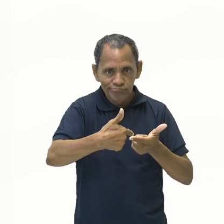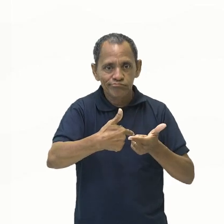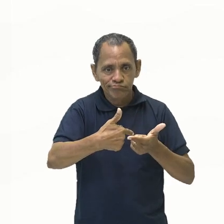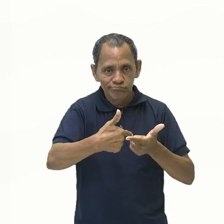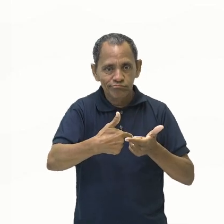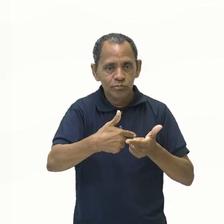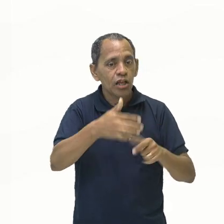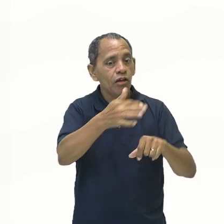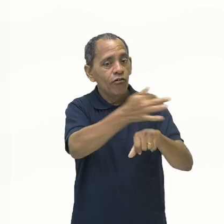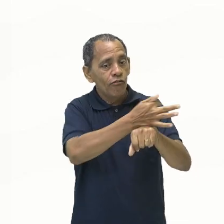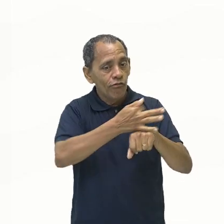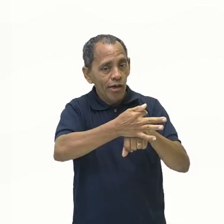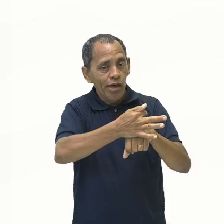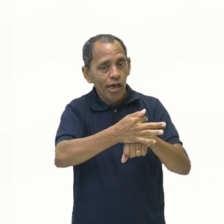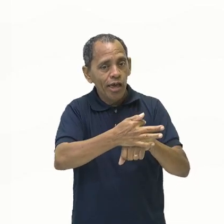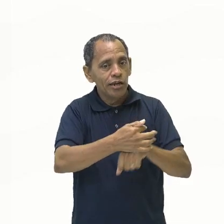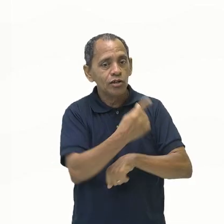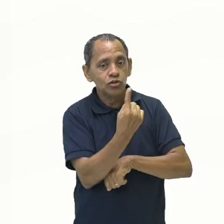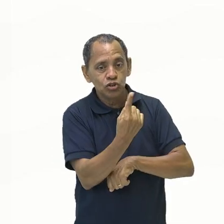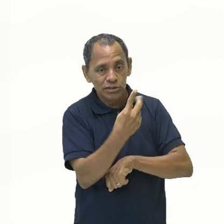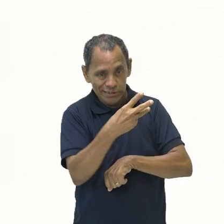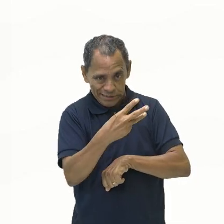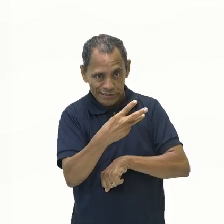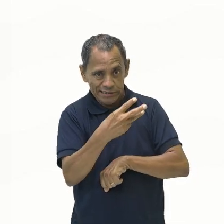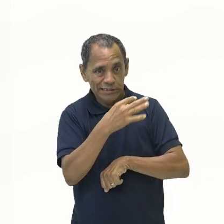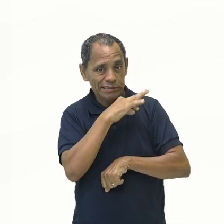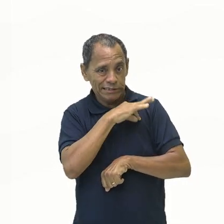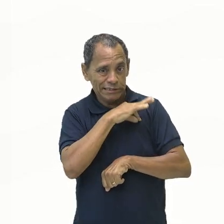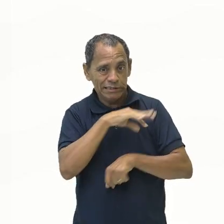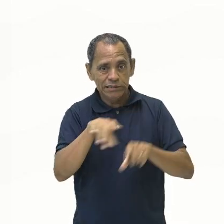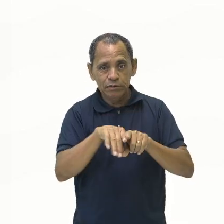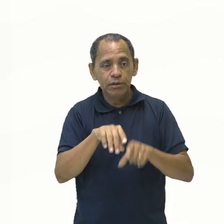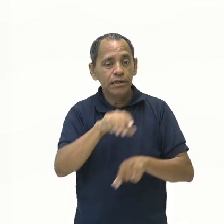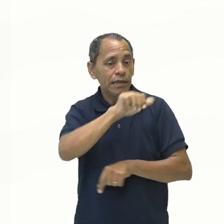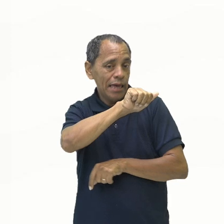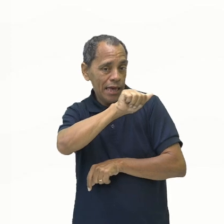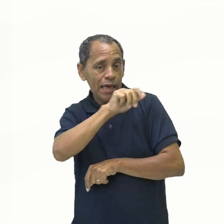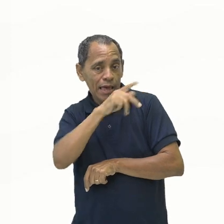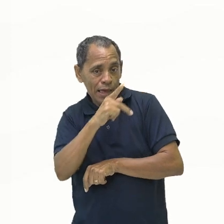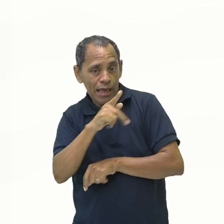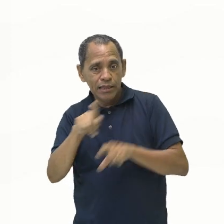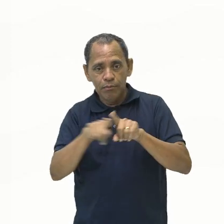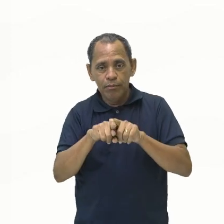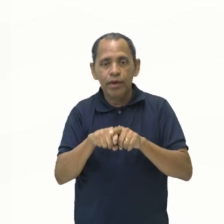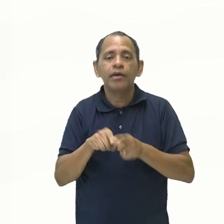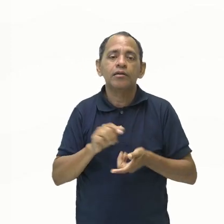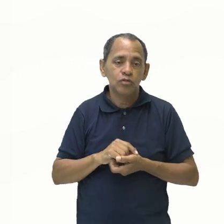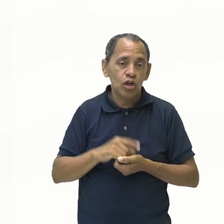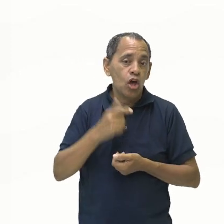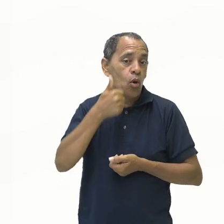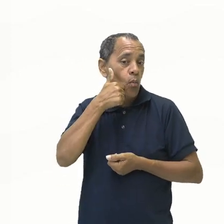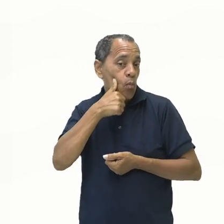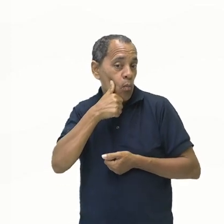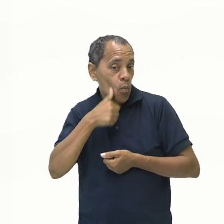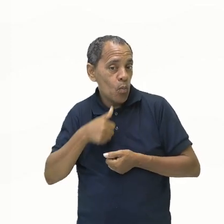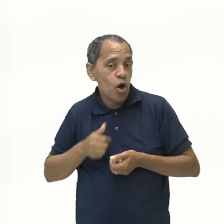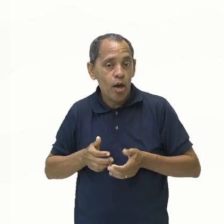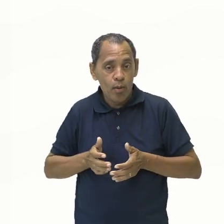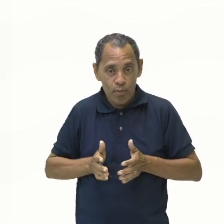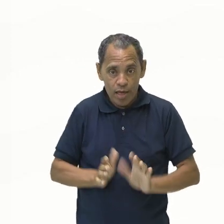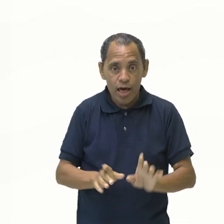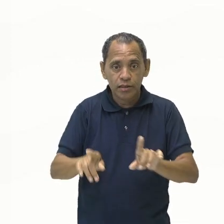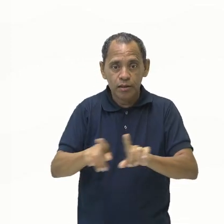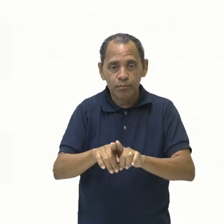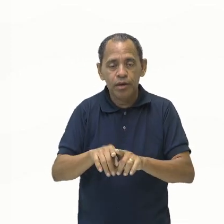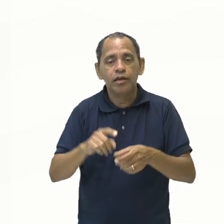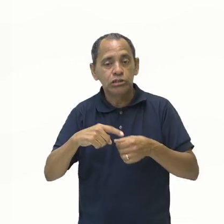como férias, 13º, aposentadoria, licença maternidade, licença paternidade.